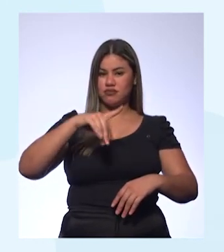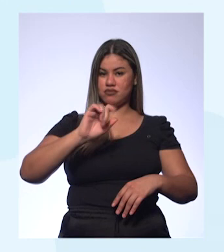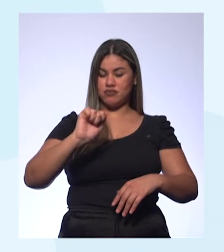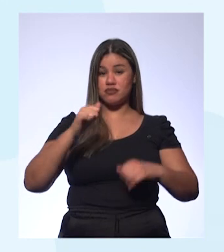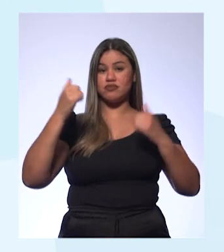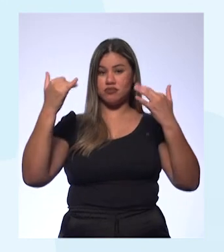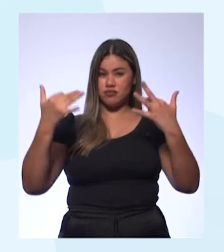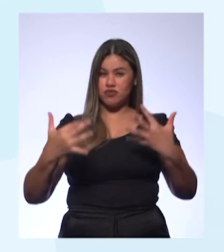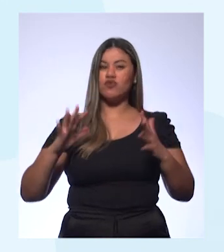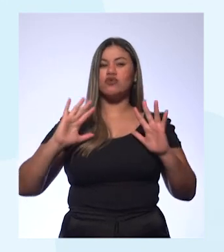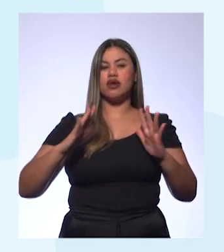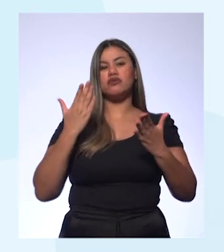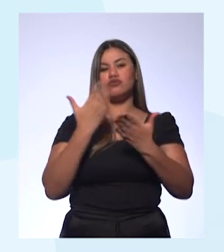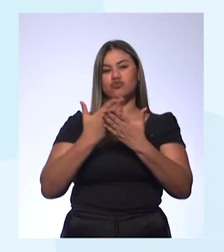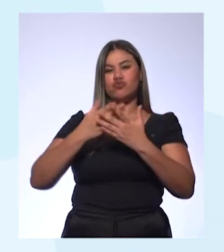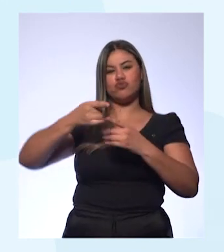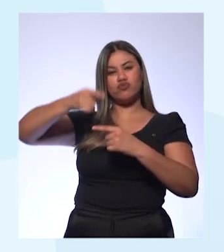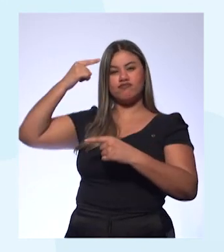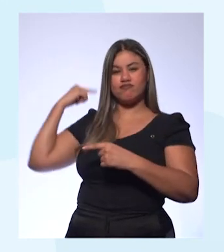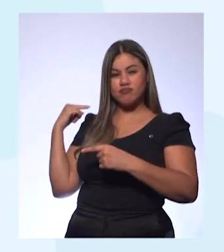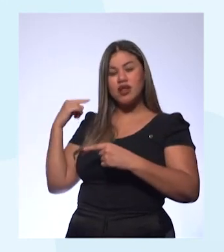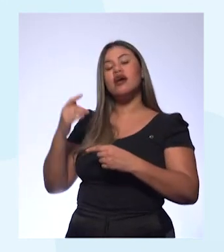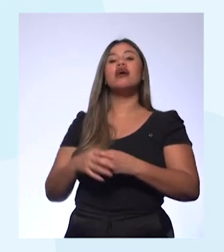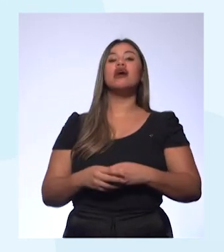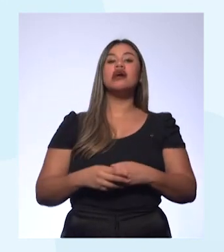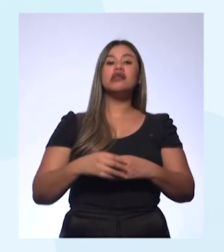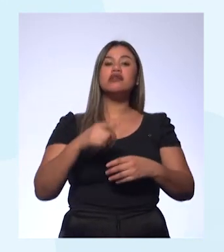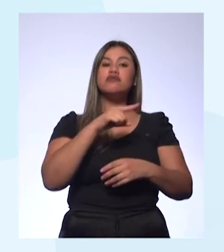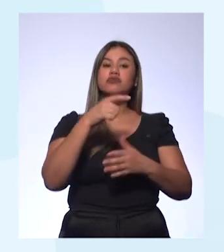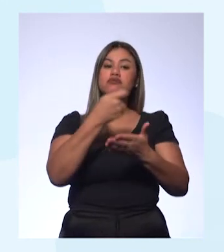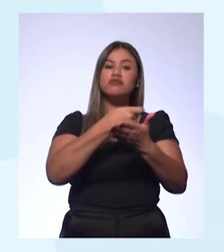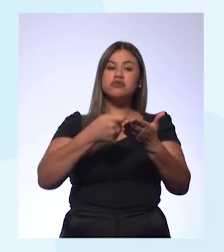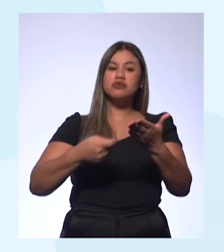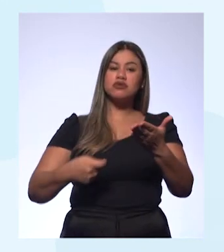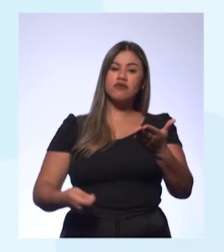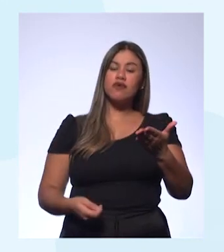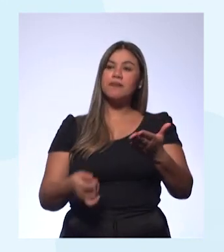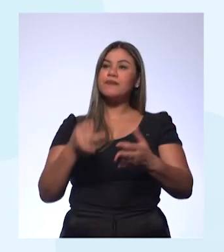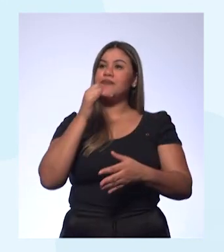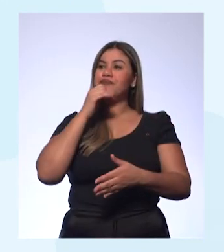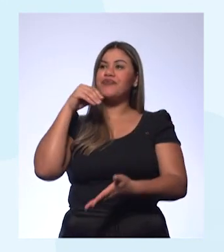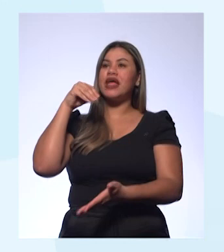aulas atrás. E você vai escrever o que você não conseguiu colocar